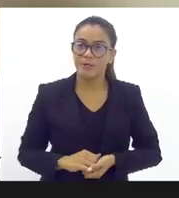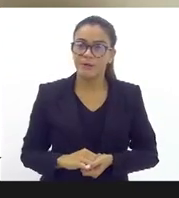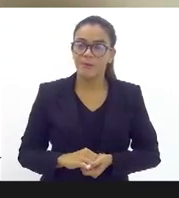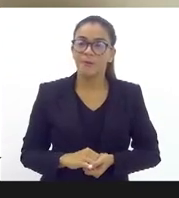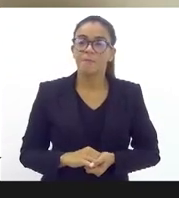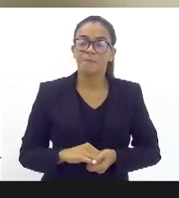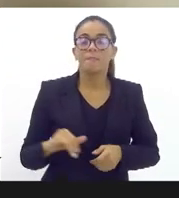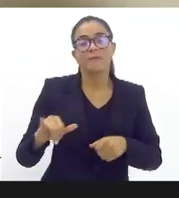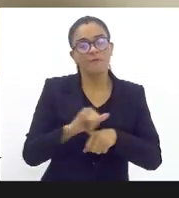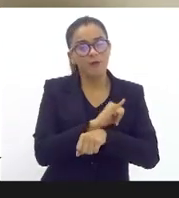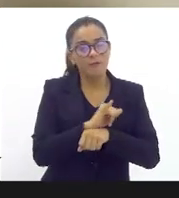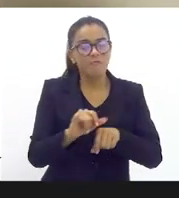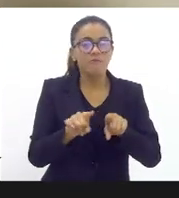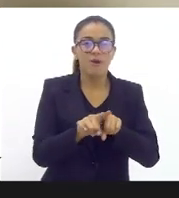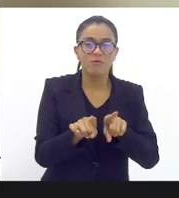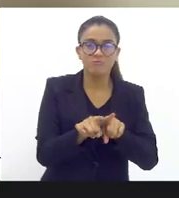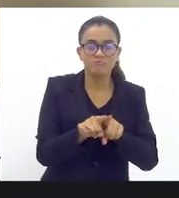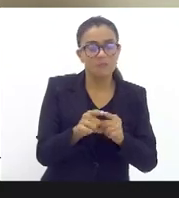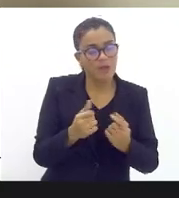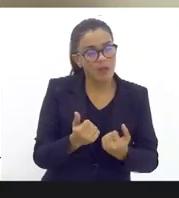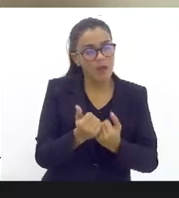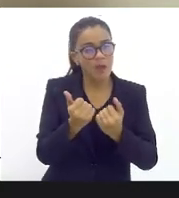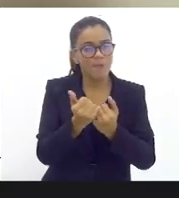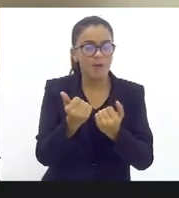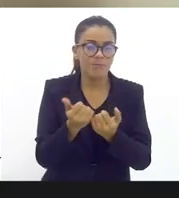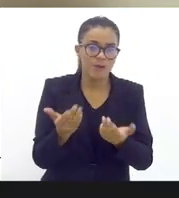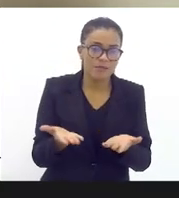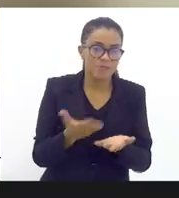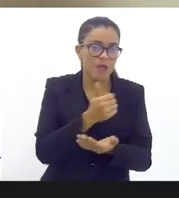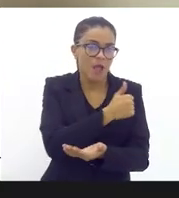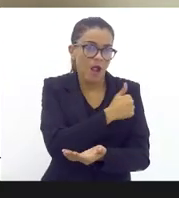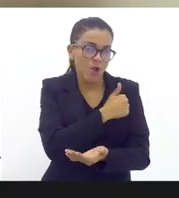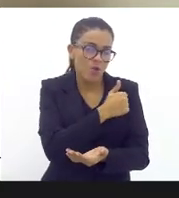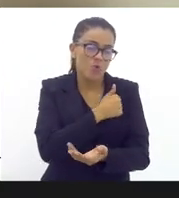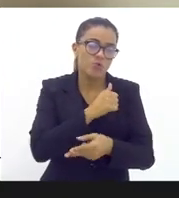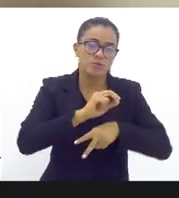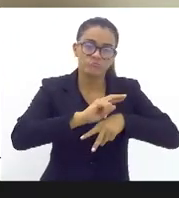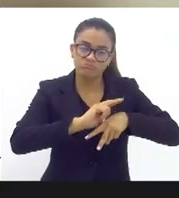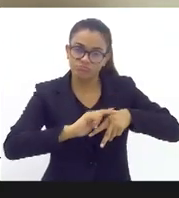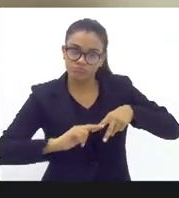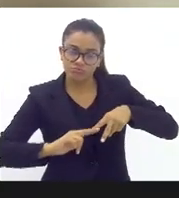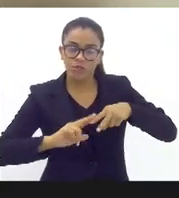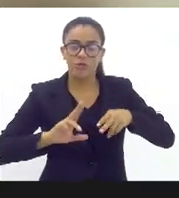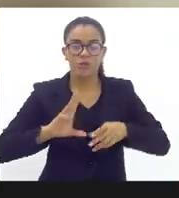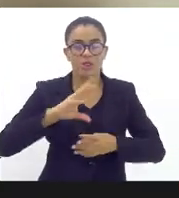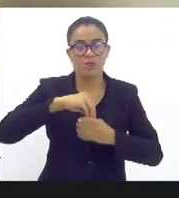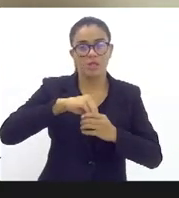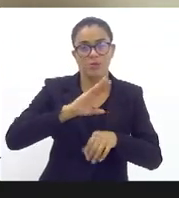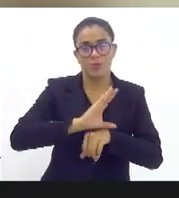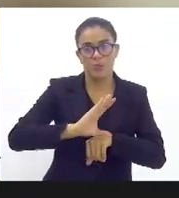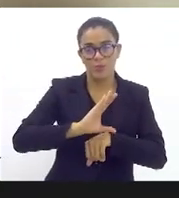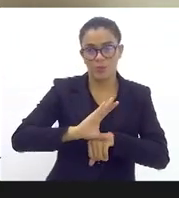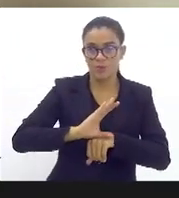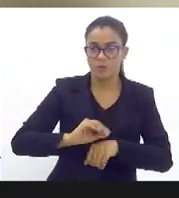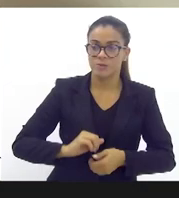foi uma forma também de apoiar os alunos, alunas e alunes do curso.